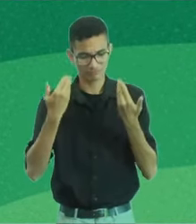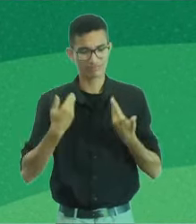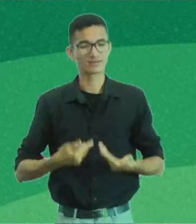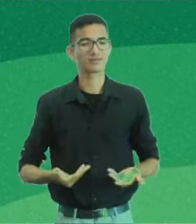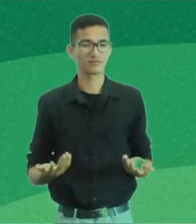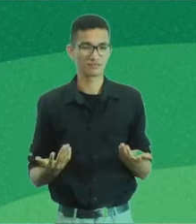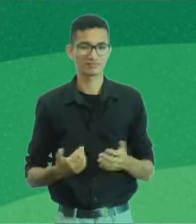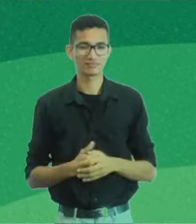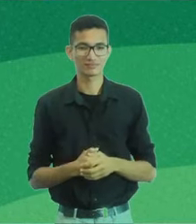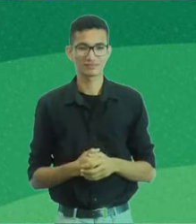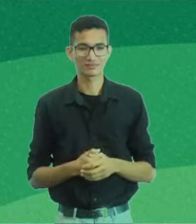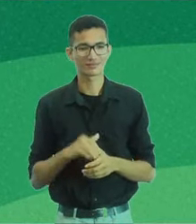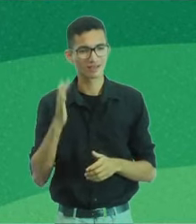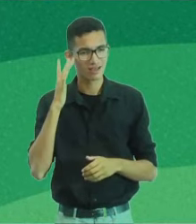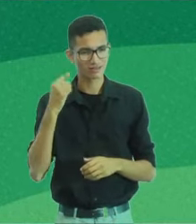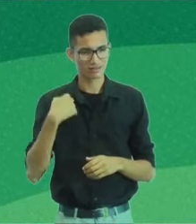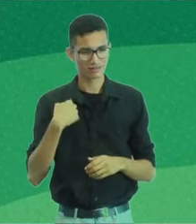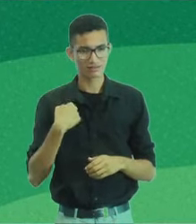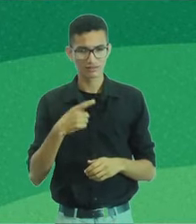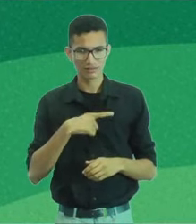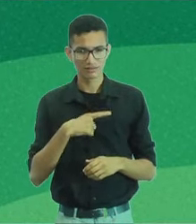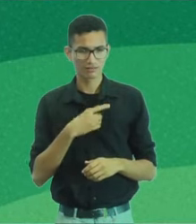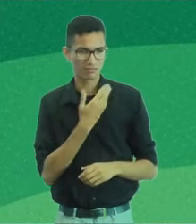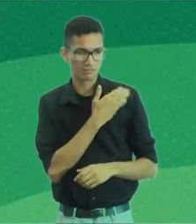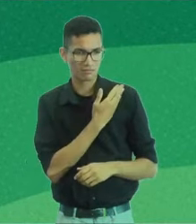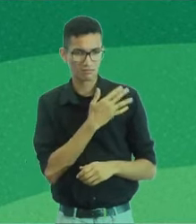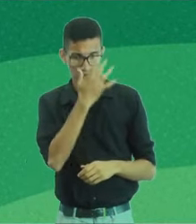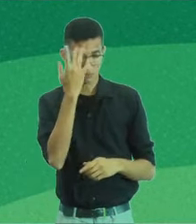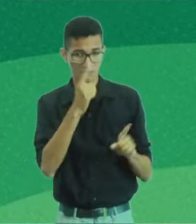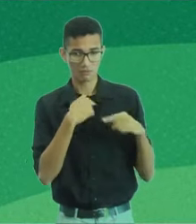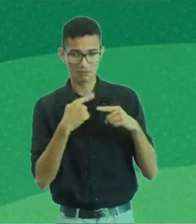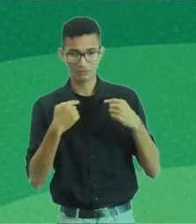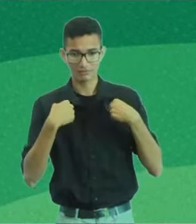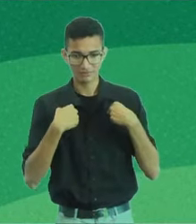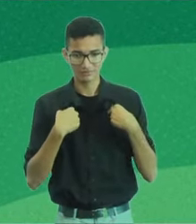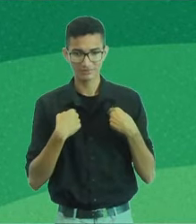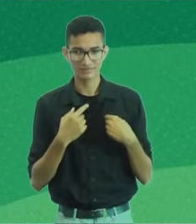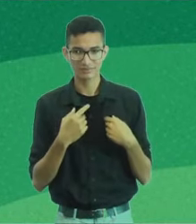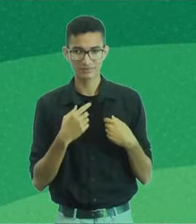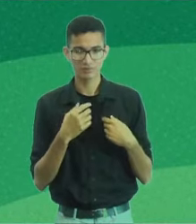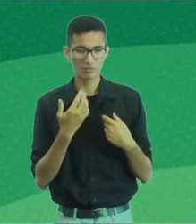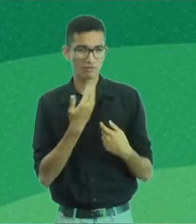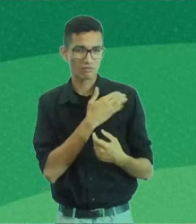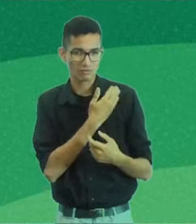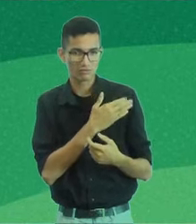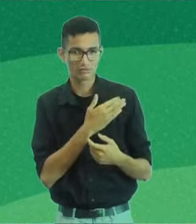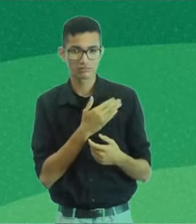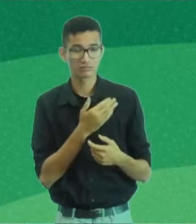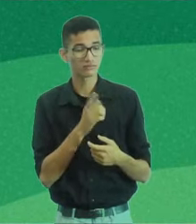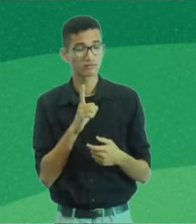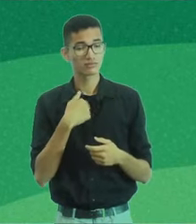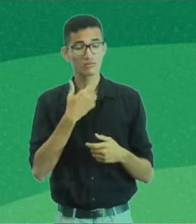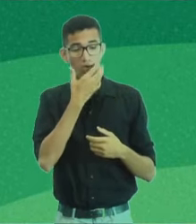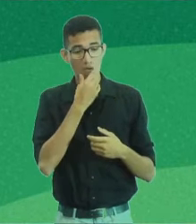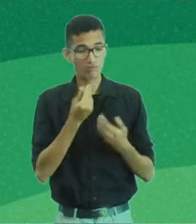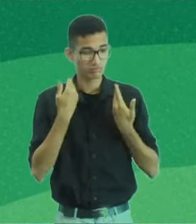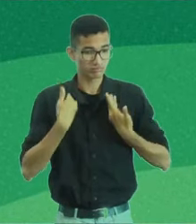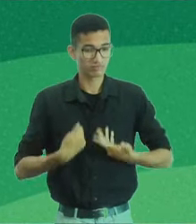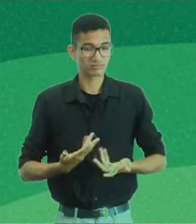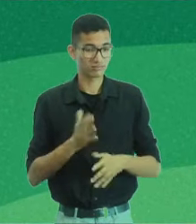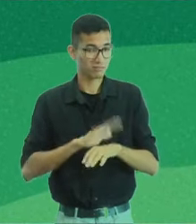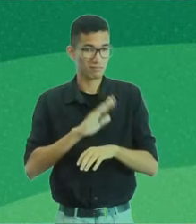sabe você acha que eu sofro algum tipo de preconceito que eu tenho algum problema com isso não eu sou branco eu sou homem sabe